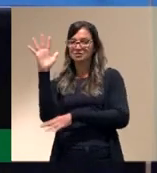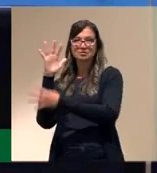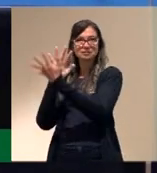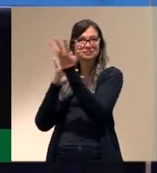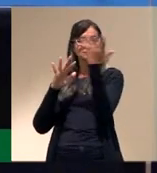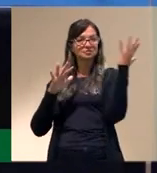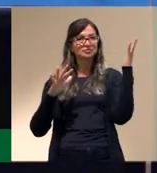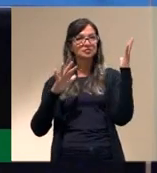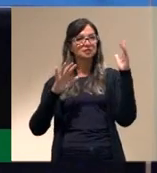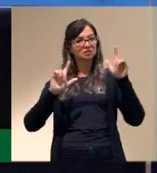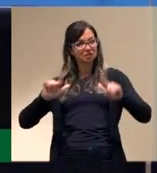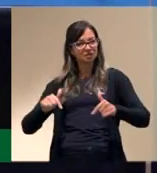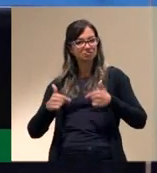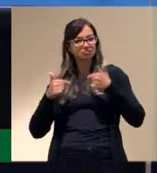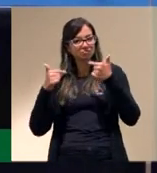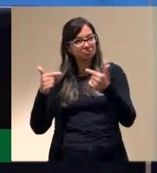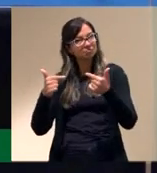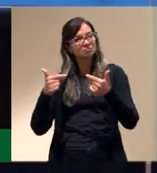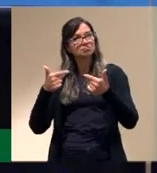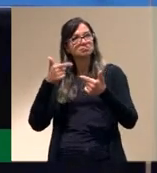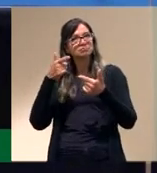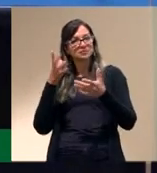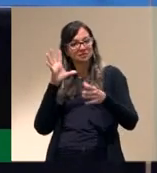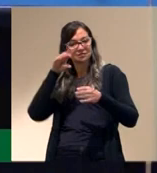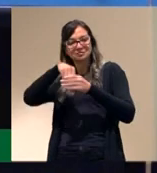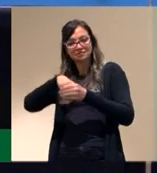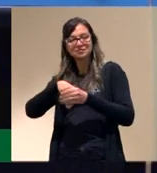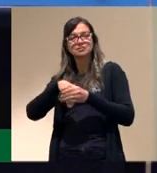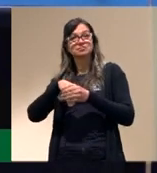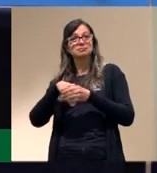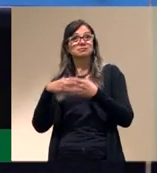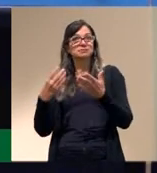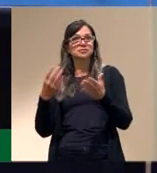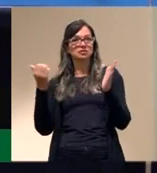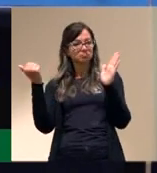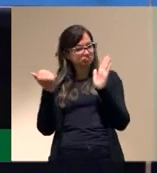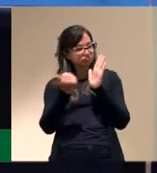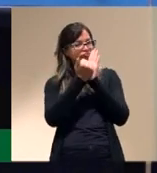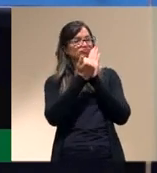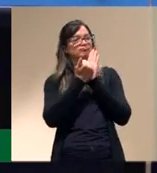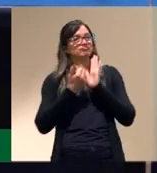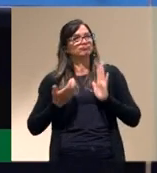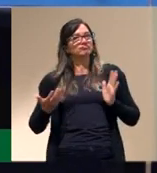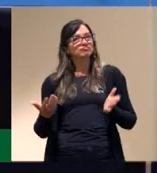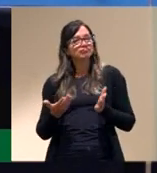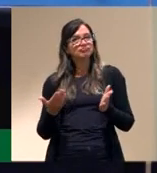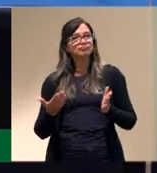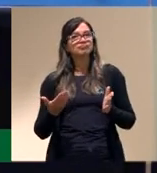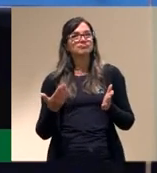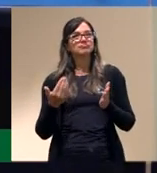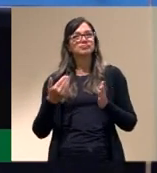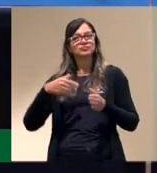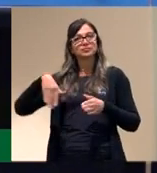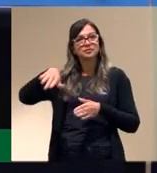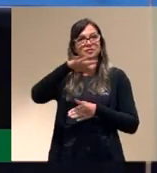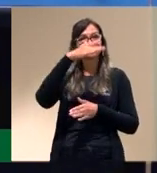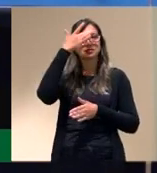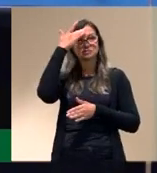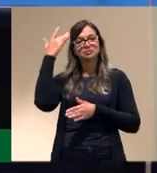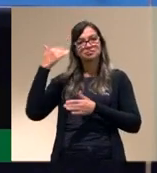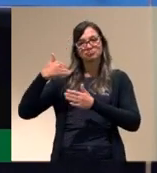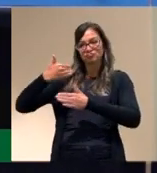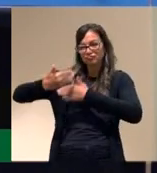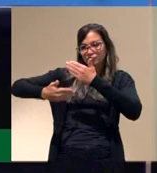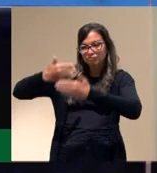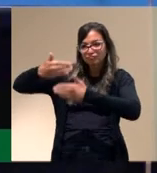partícipe, parte desta natureza. Né? Isso eu acho que é um marco, assim, inclusive, para as novas gerações, né?